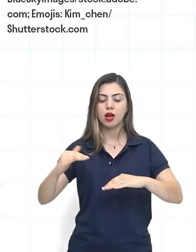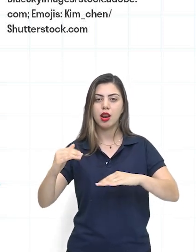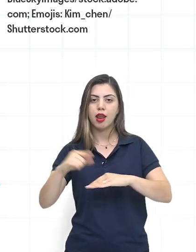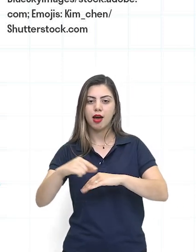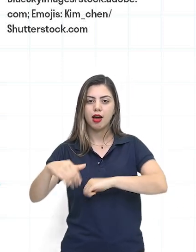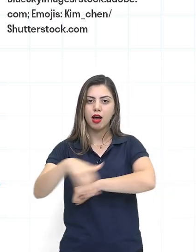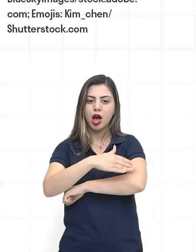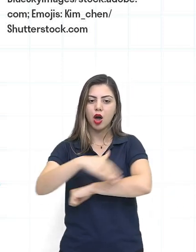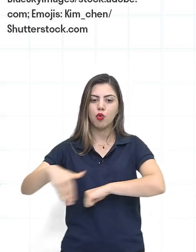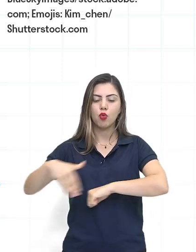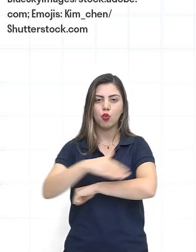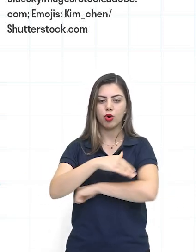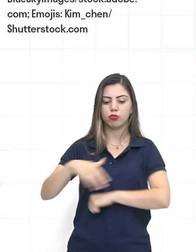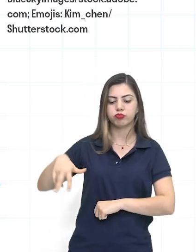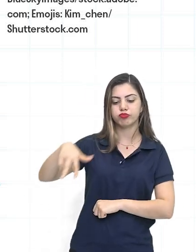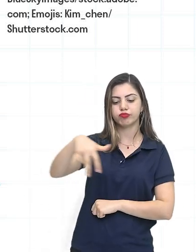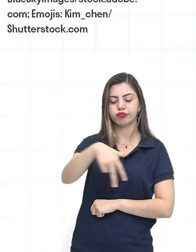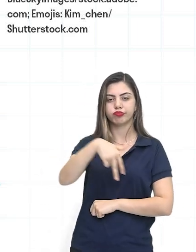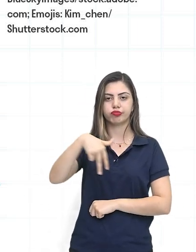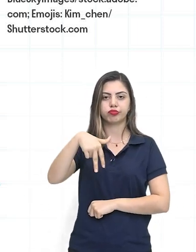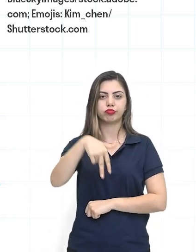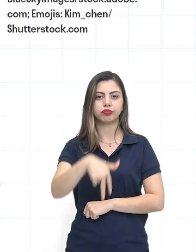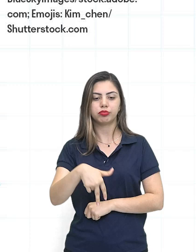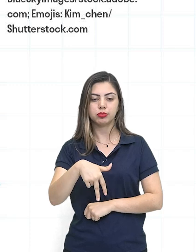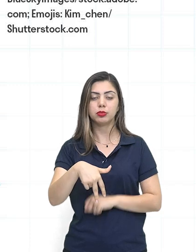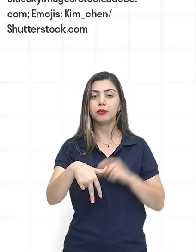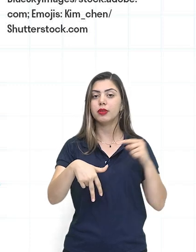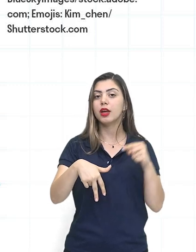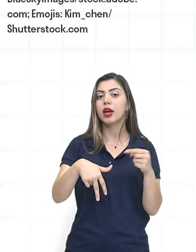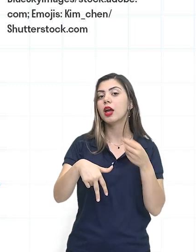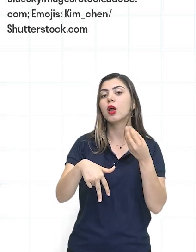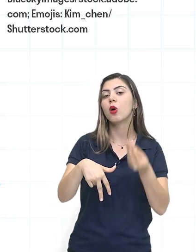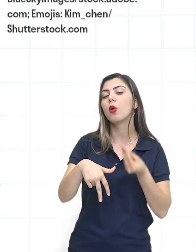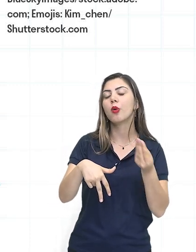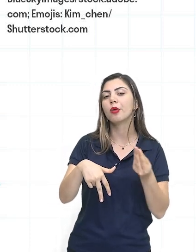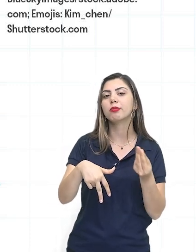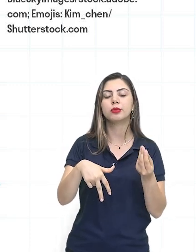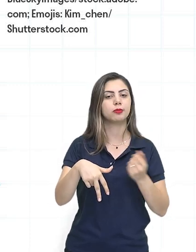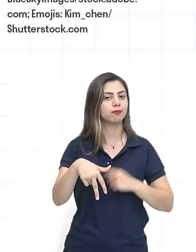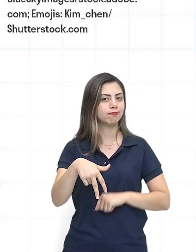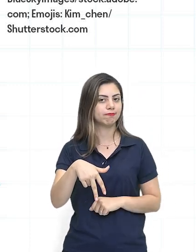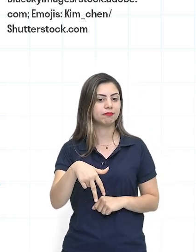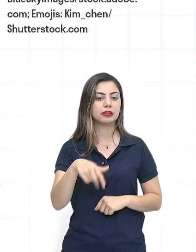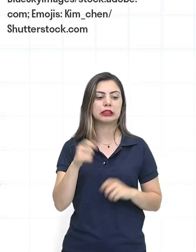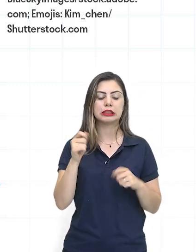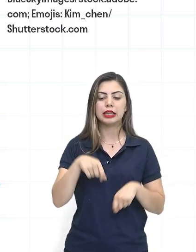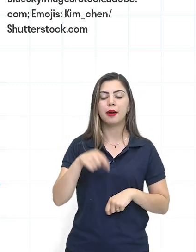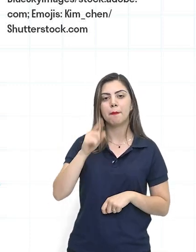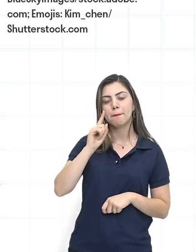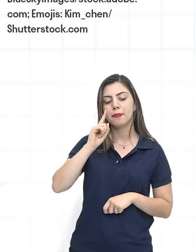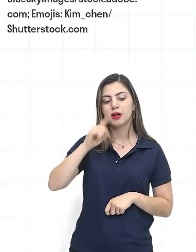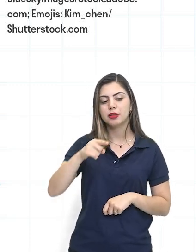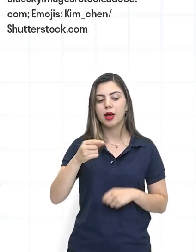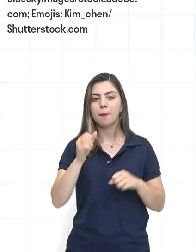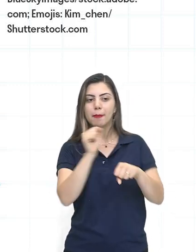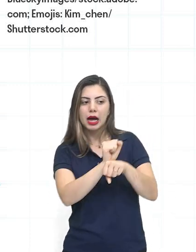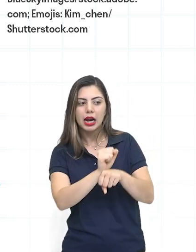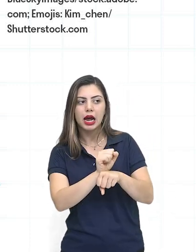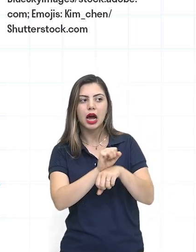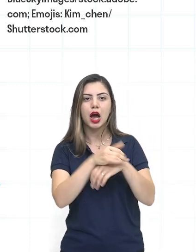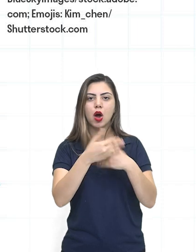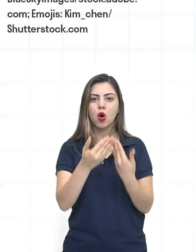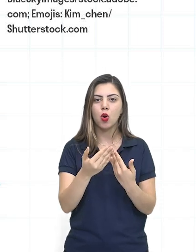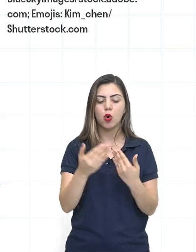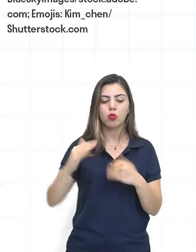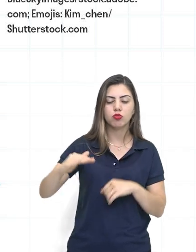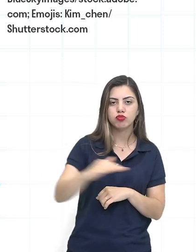rua. E aí ele vai fazer a organização do trânsito, né?